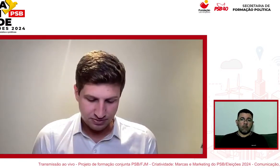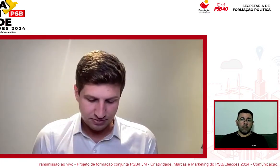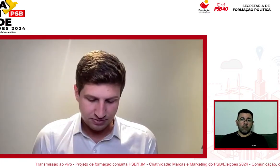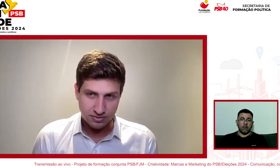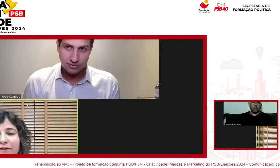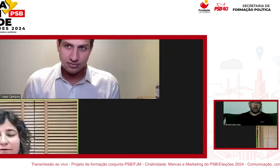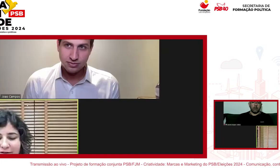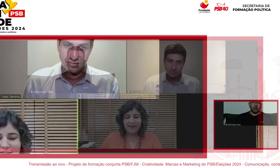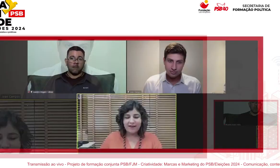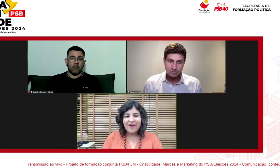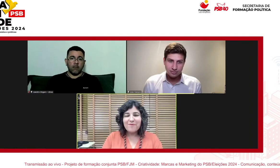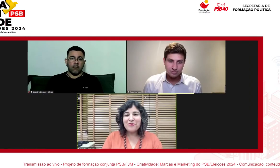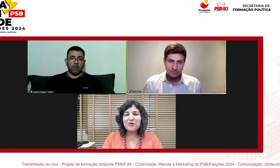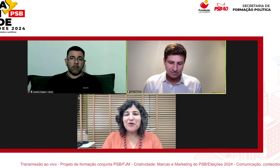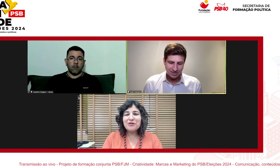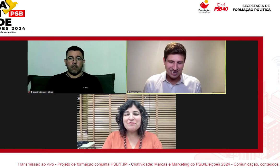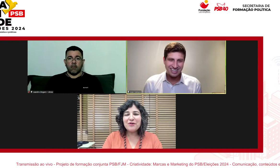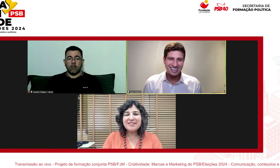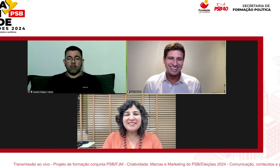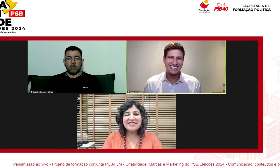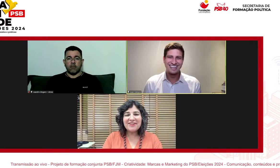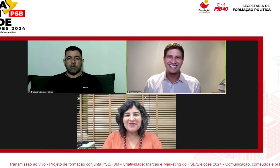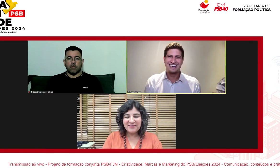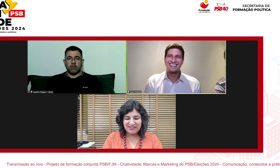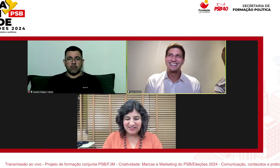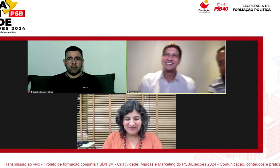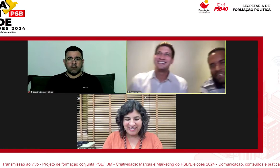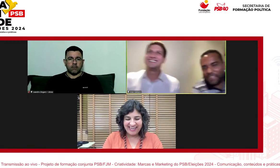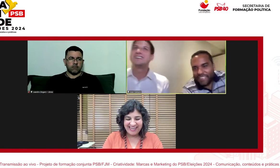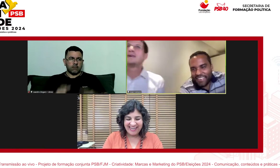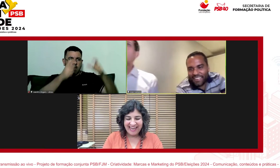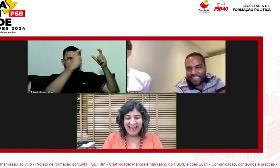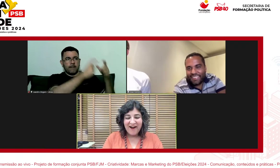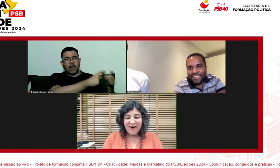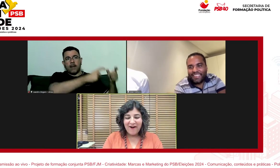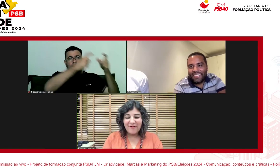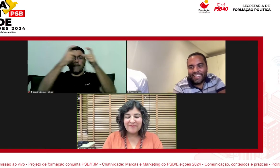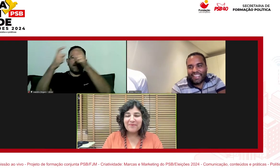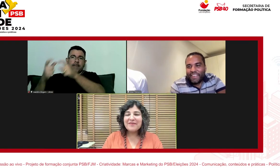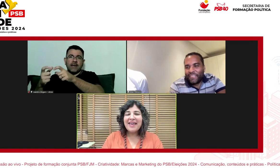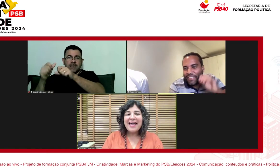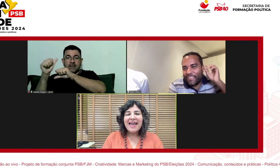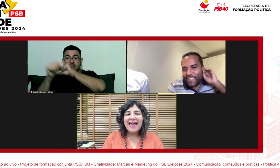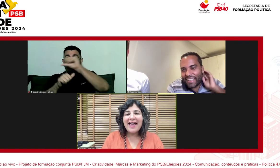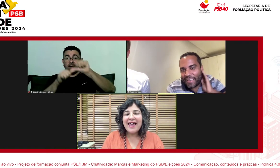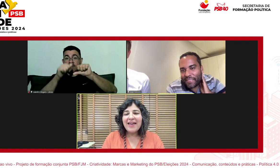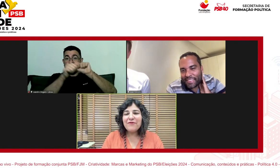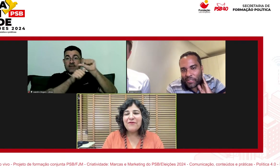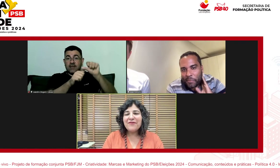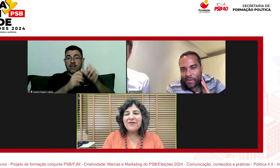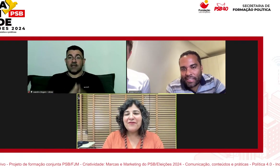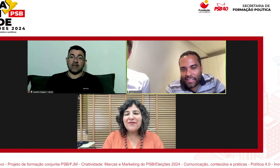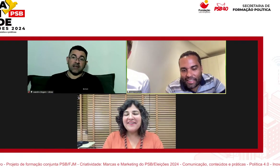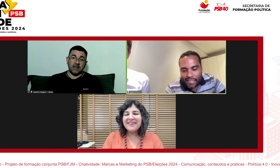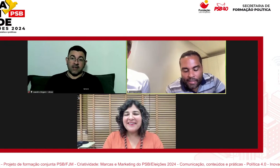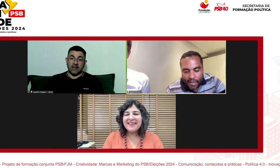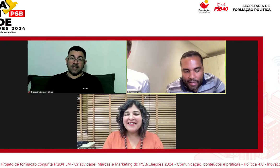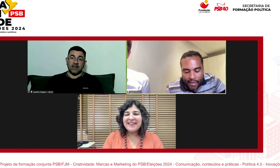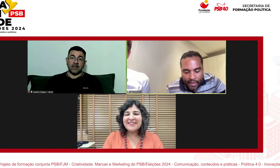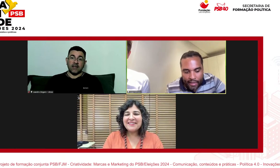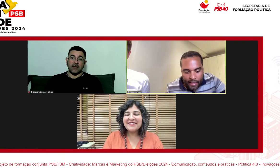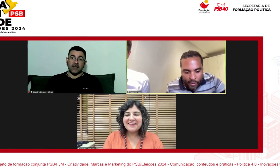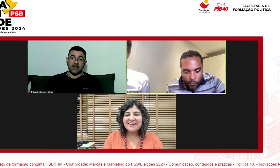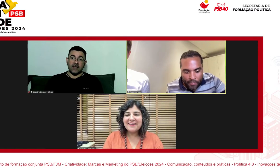né Rafael mudou de posição no time ó ô Luciana pedi a gente bza